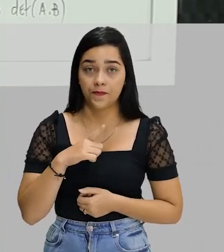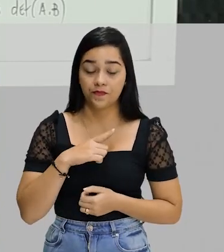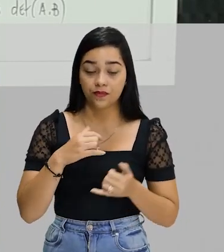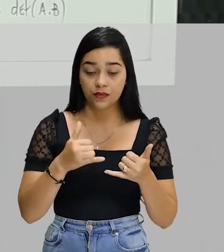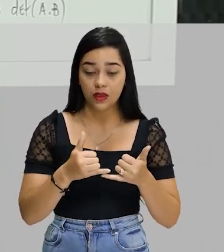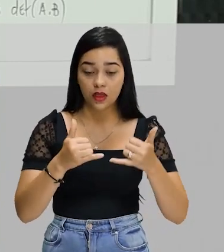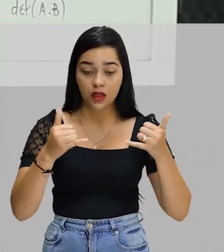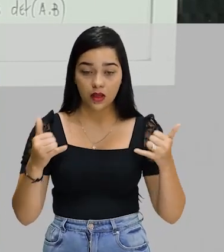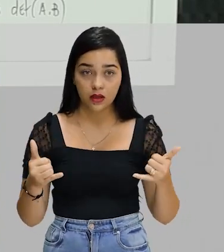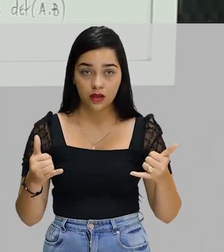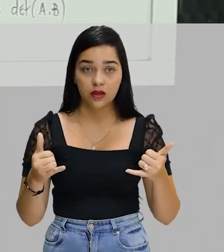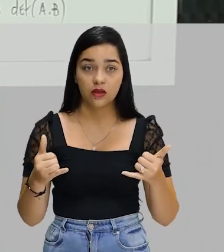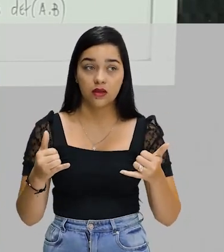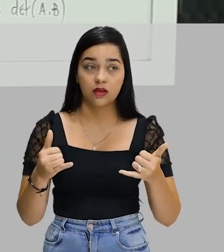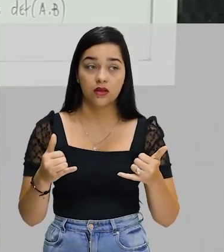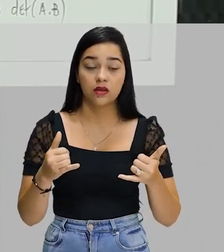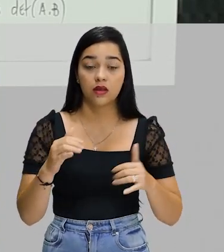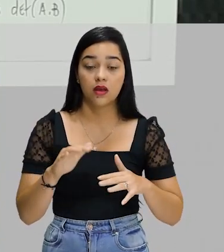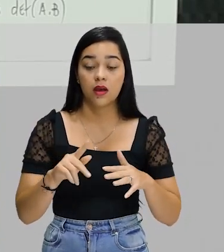linhas que são